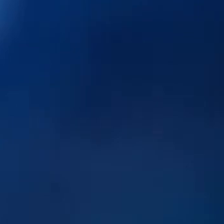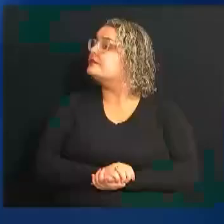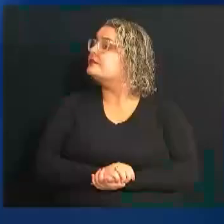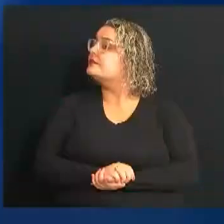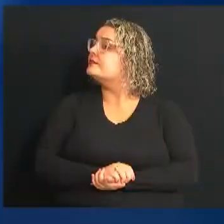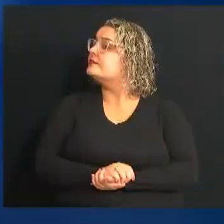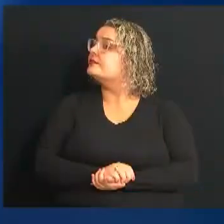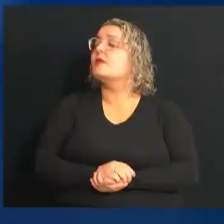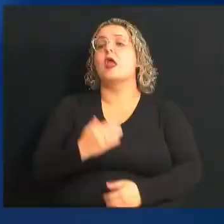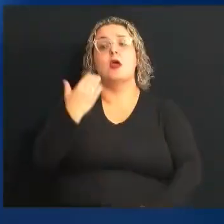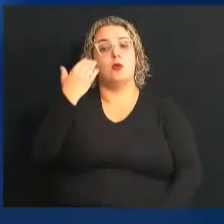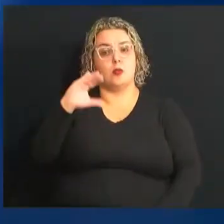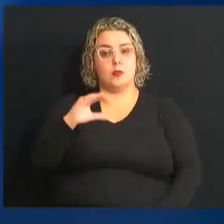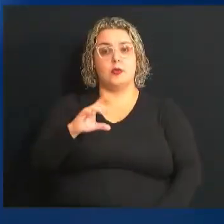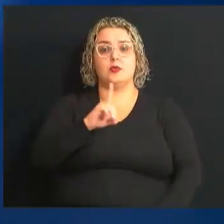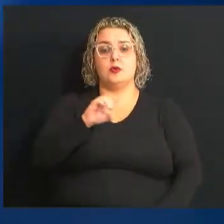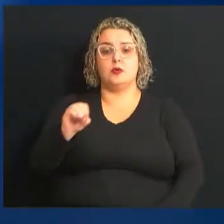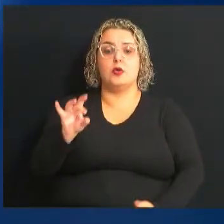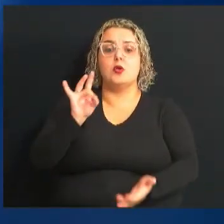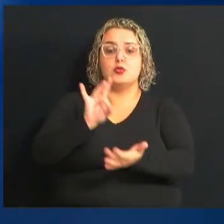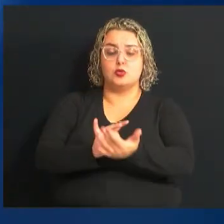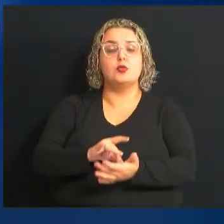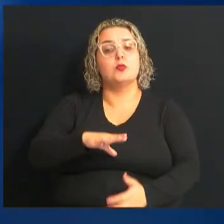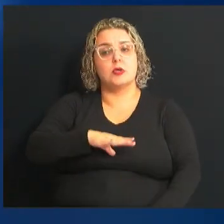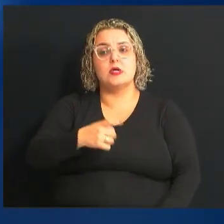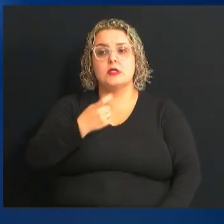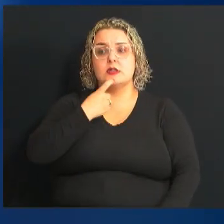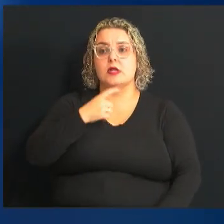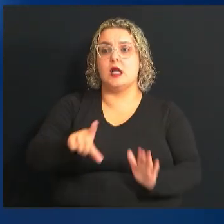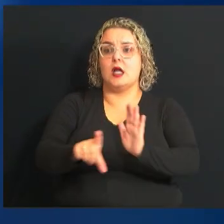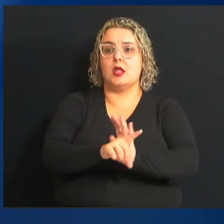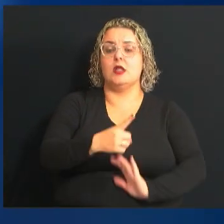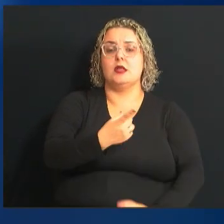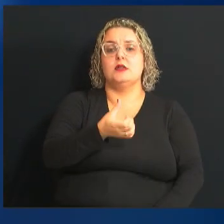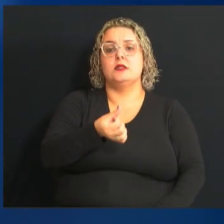Foi publicada no Diário Oficial do Município a Lei número